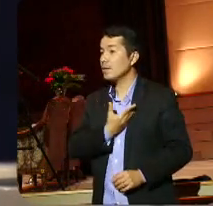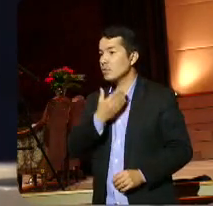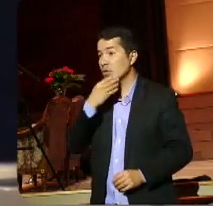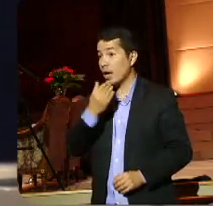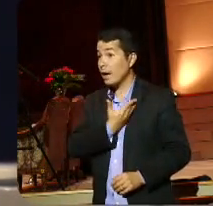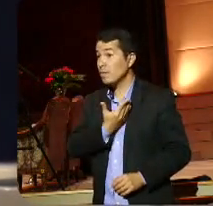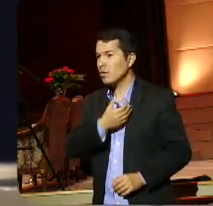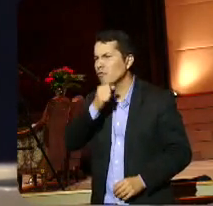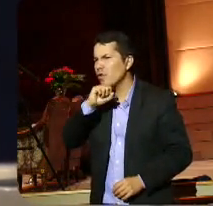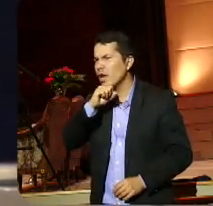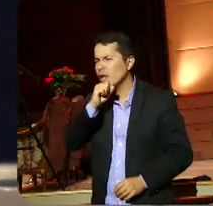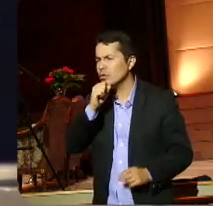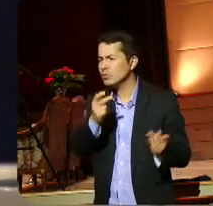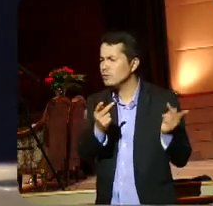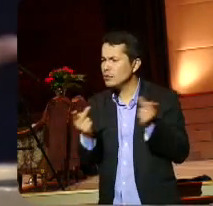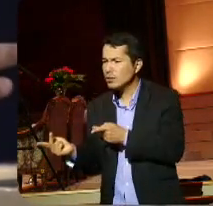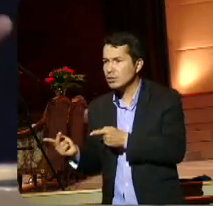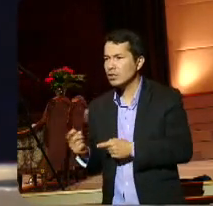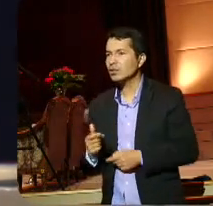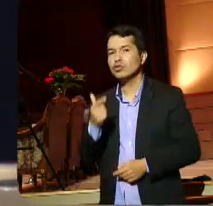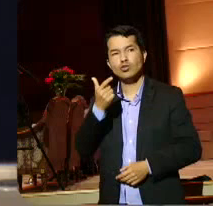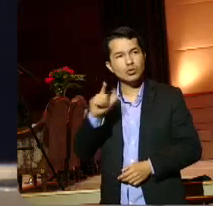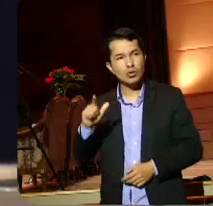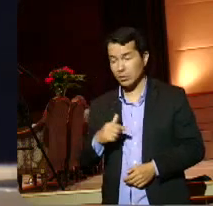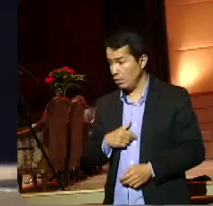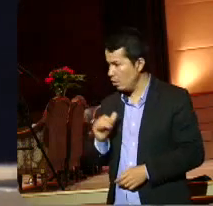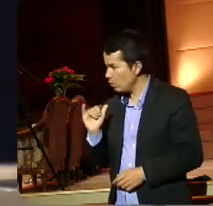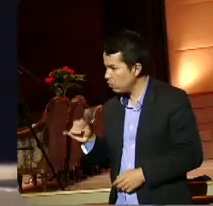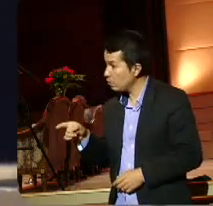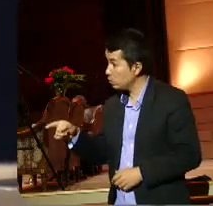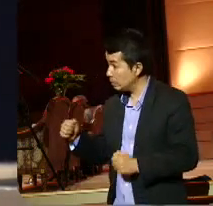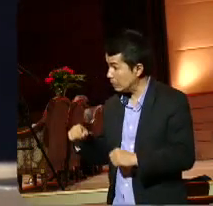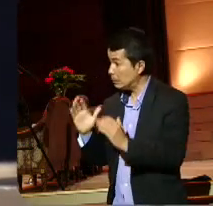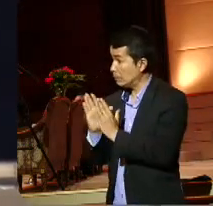o que que ele fala para ele? Ora por restauração.